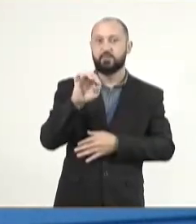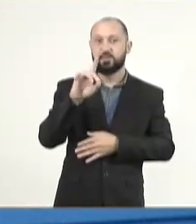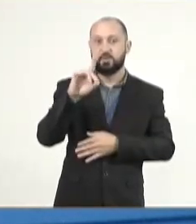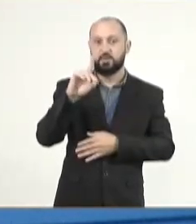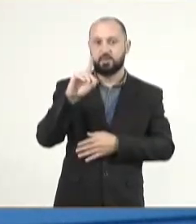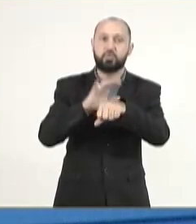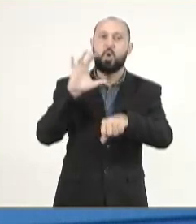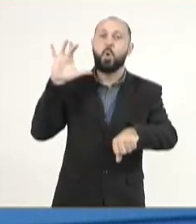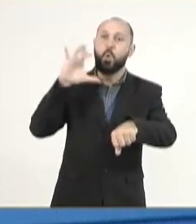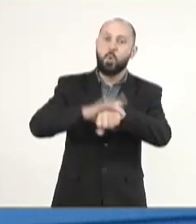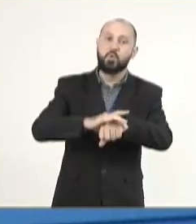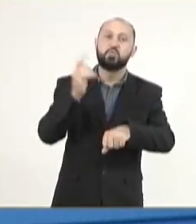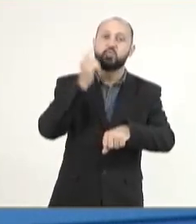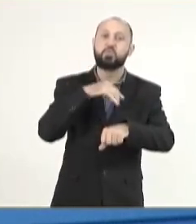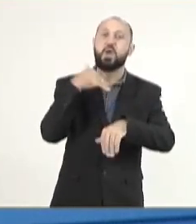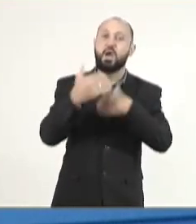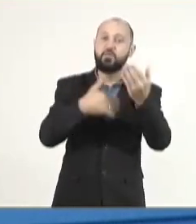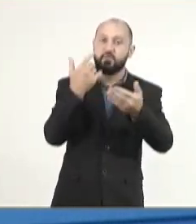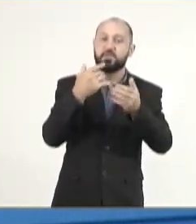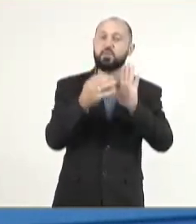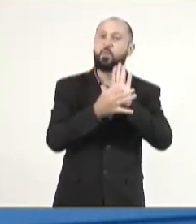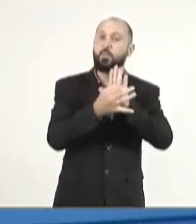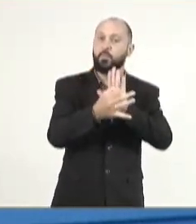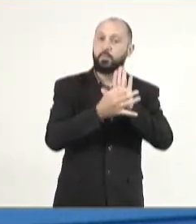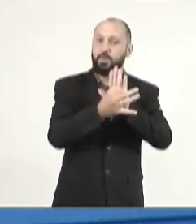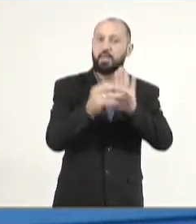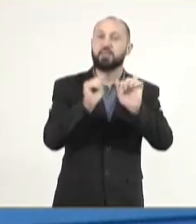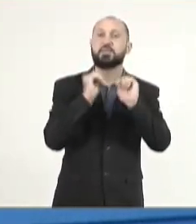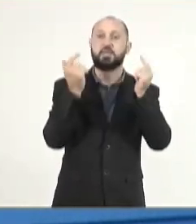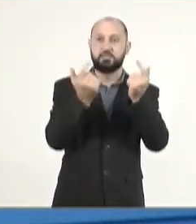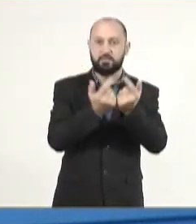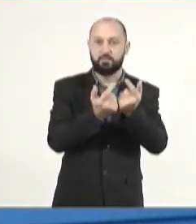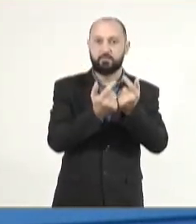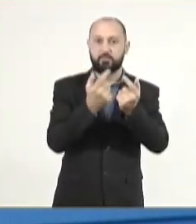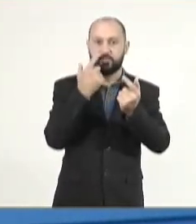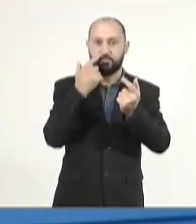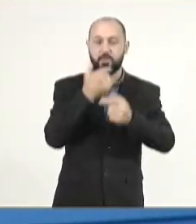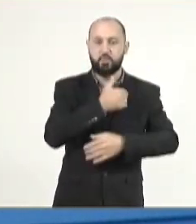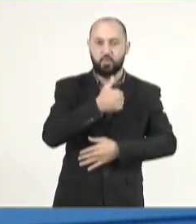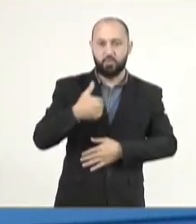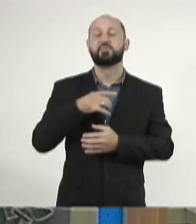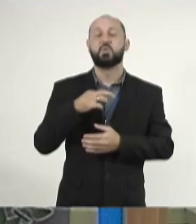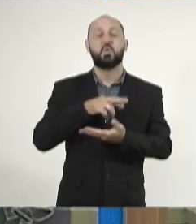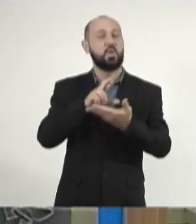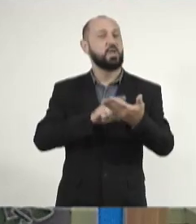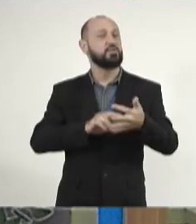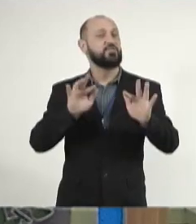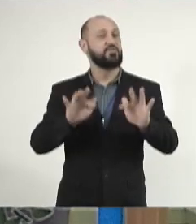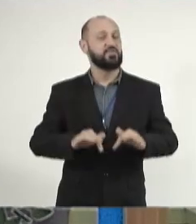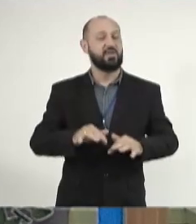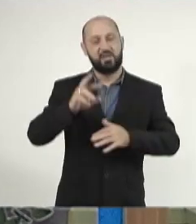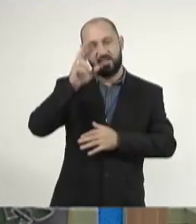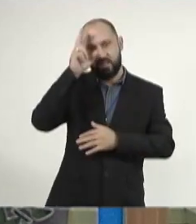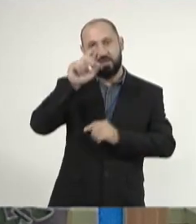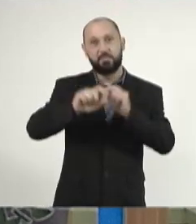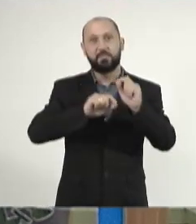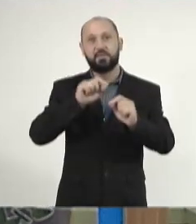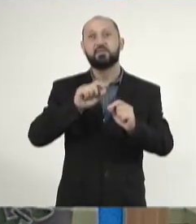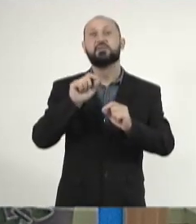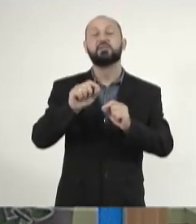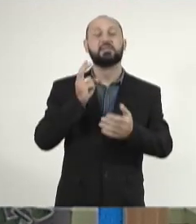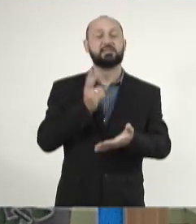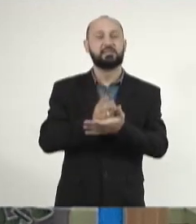de comemoração ao Dia Mundial do Meio Ambiente, deputado Zeca. Hoje à tarde, próximo à rampa, se os deputados quiserem participar, a